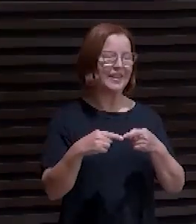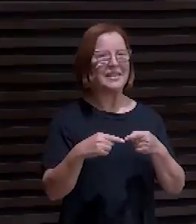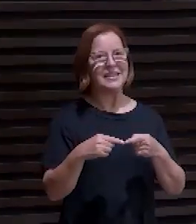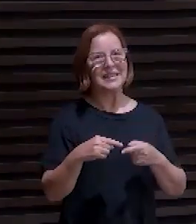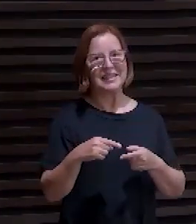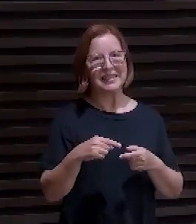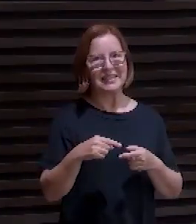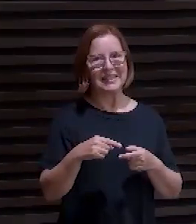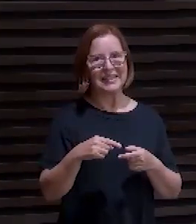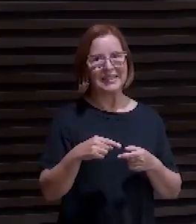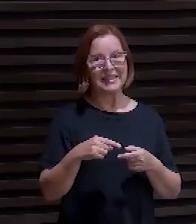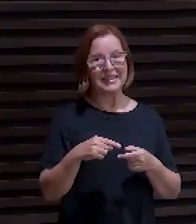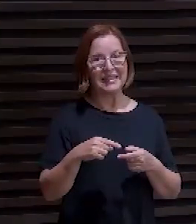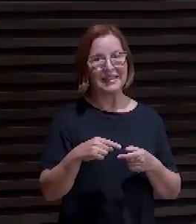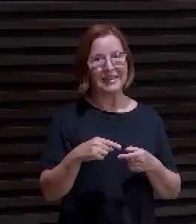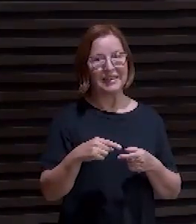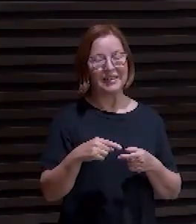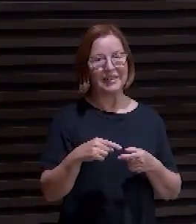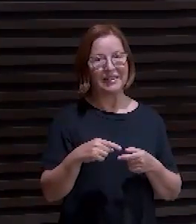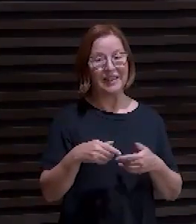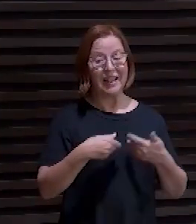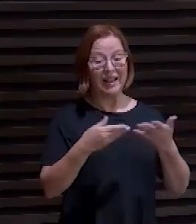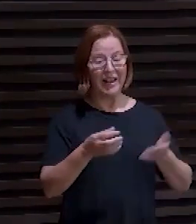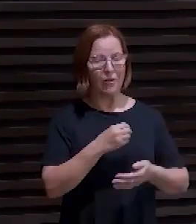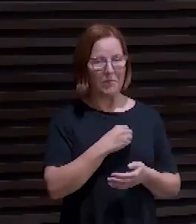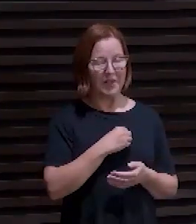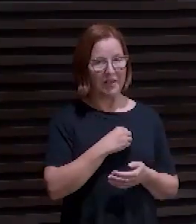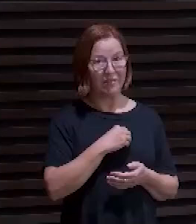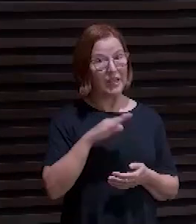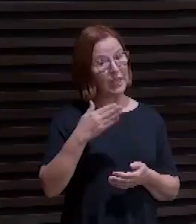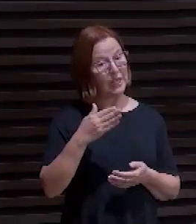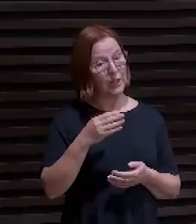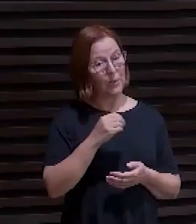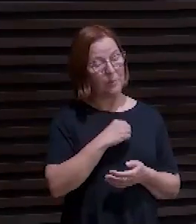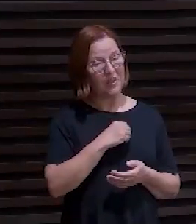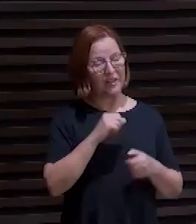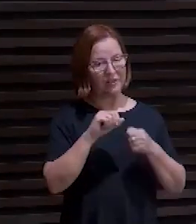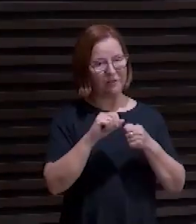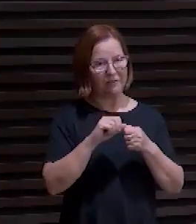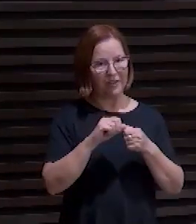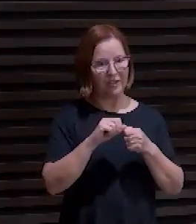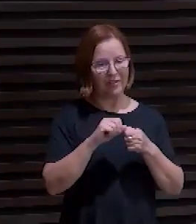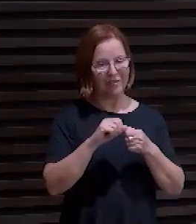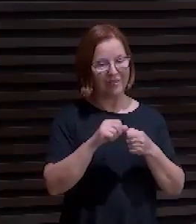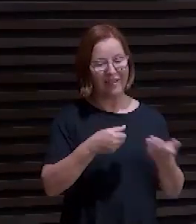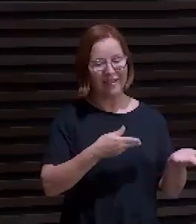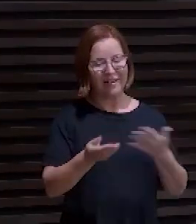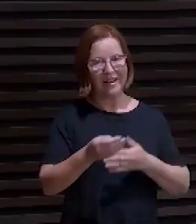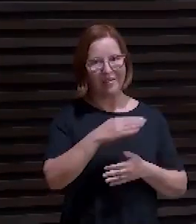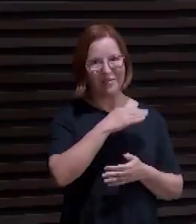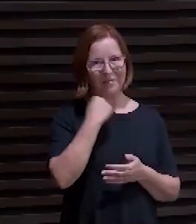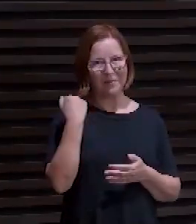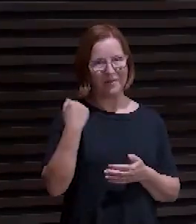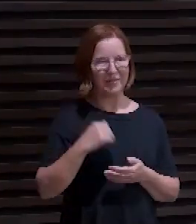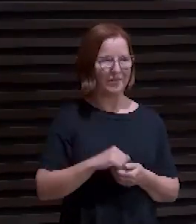luz o pecado. E o pecado, uma vez consumado, gera morte.